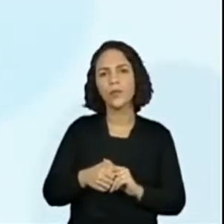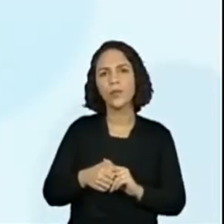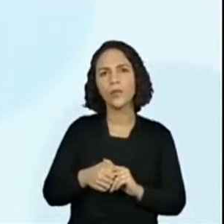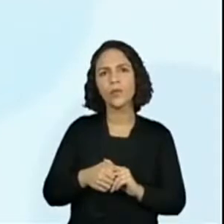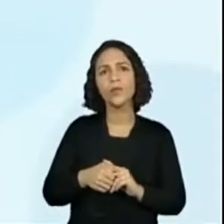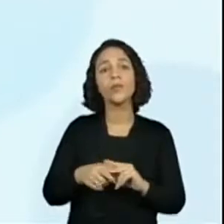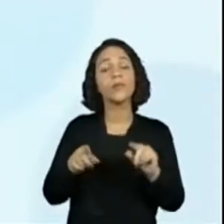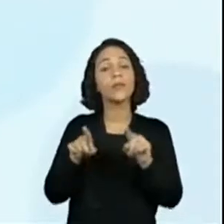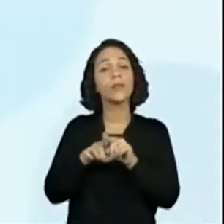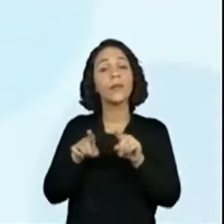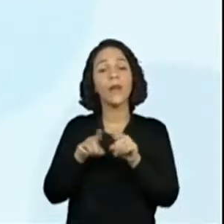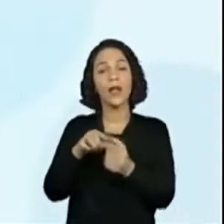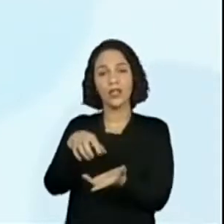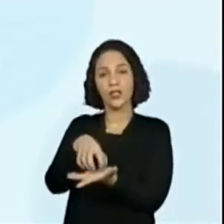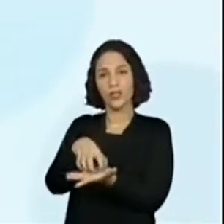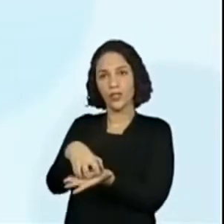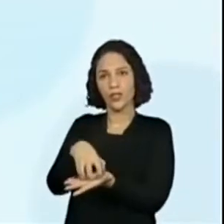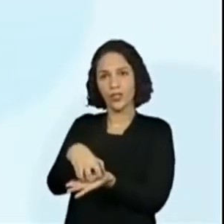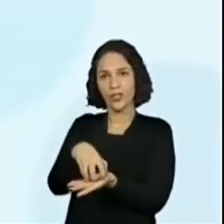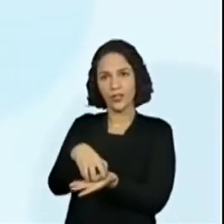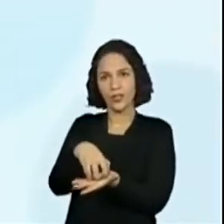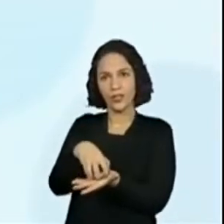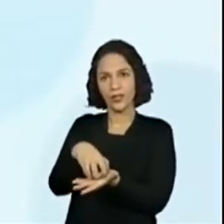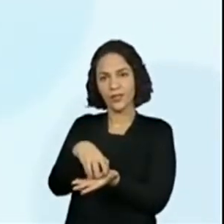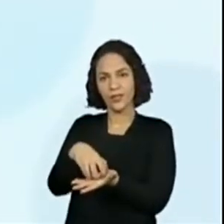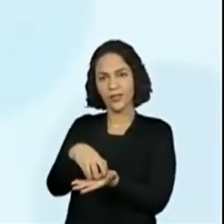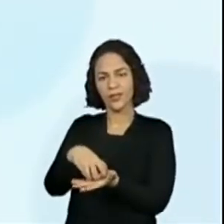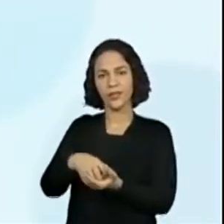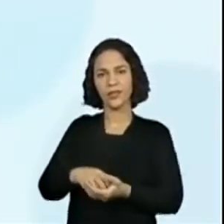de gelatina.